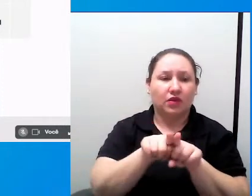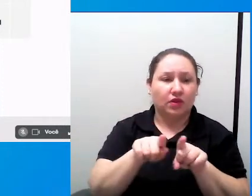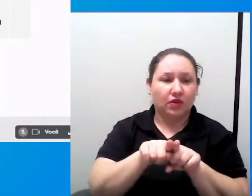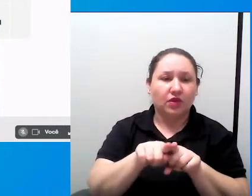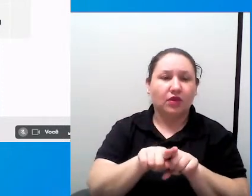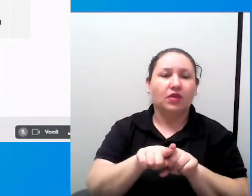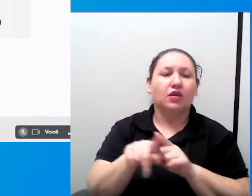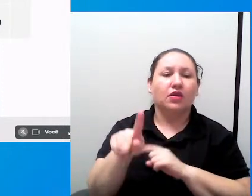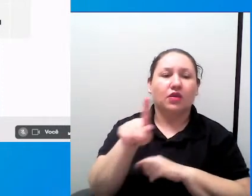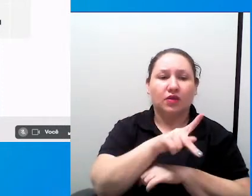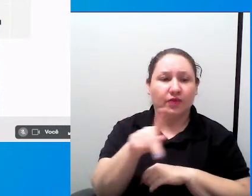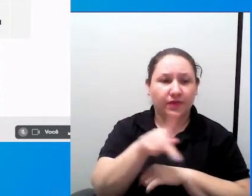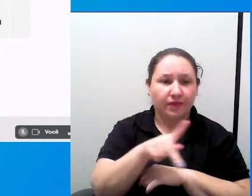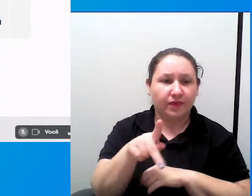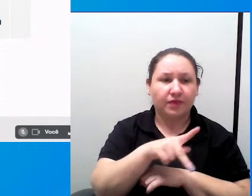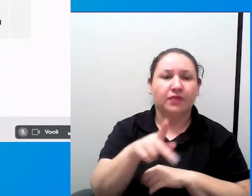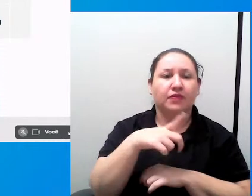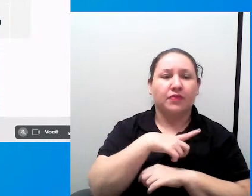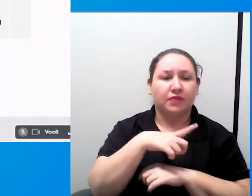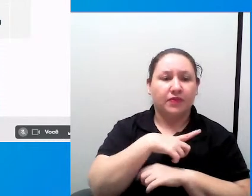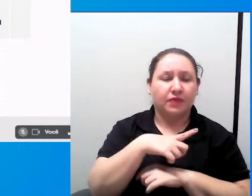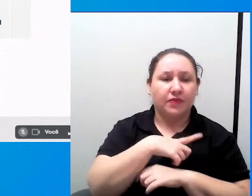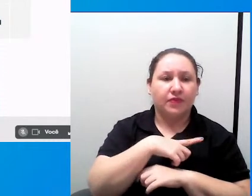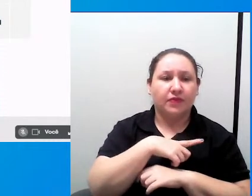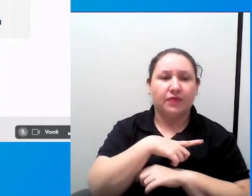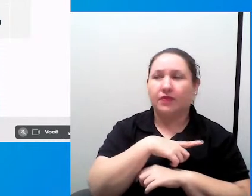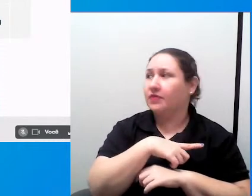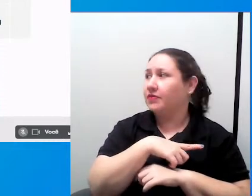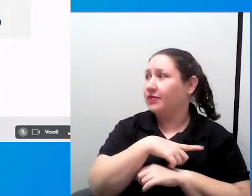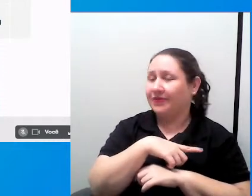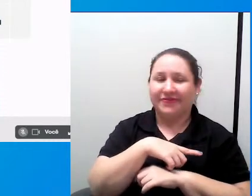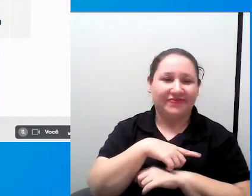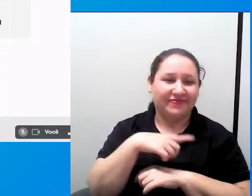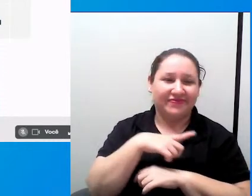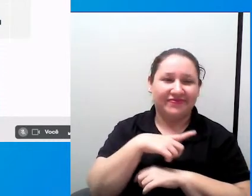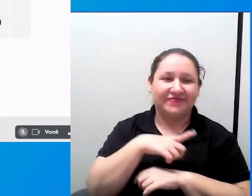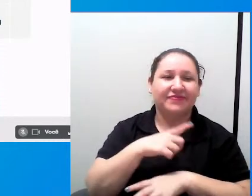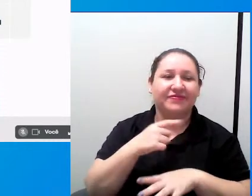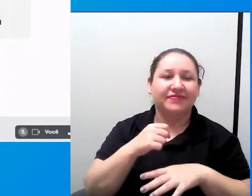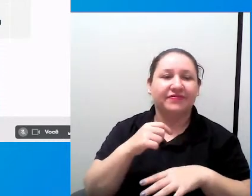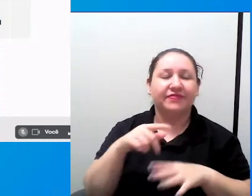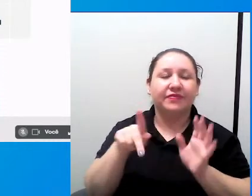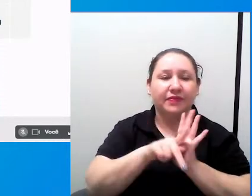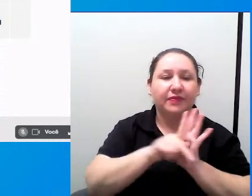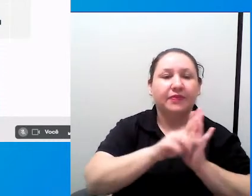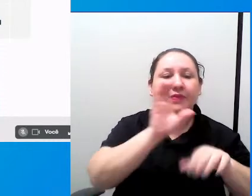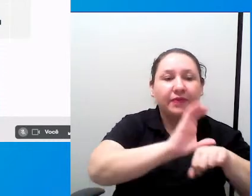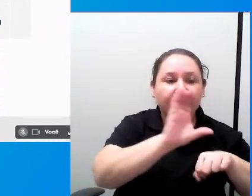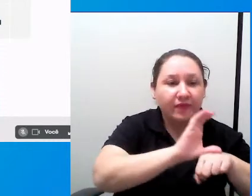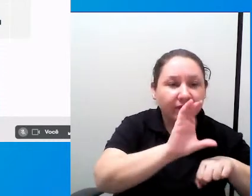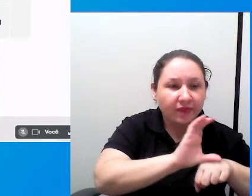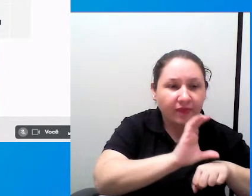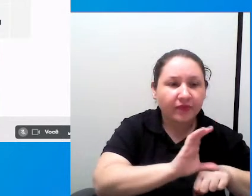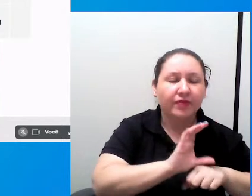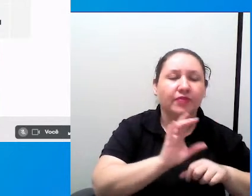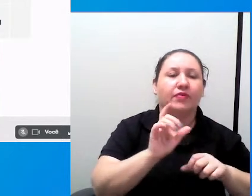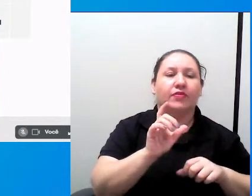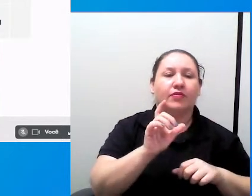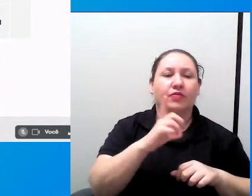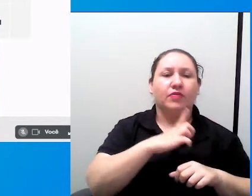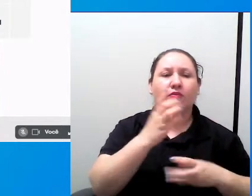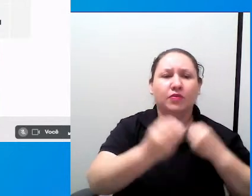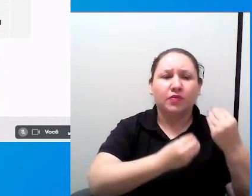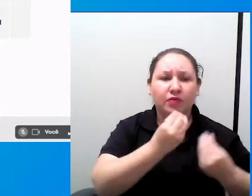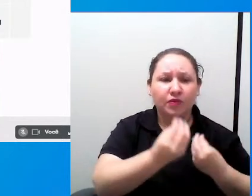de letramento digital para idosos, por exemplo, ela faz parte dessa oferta de cursos, entra ali para auxiliar,